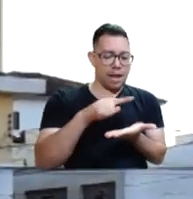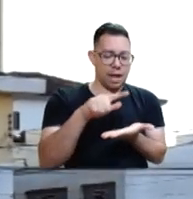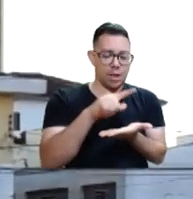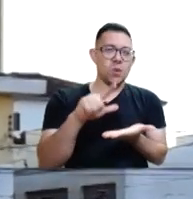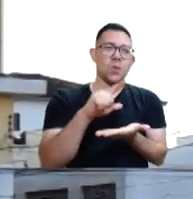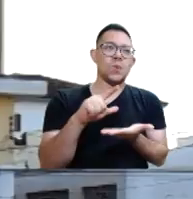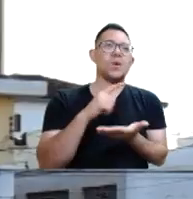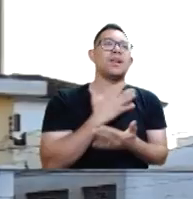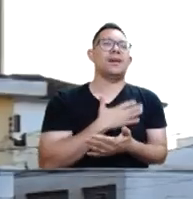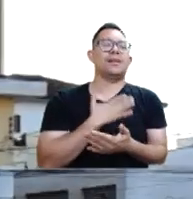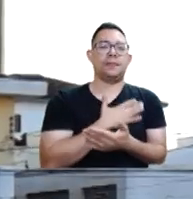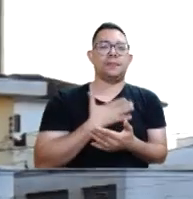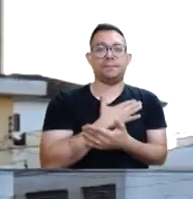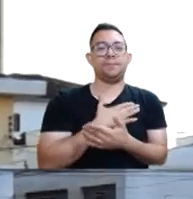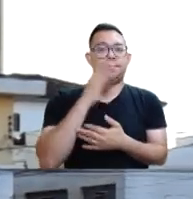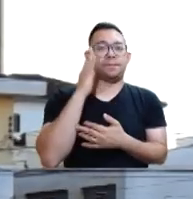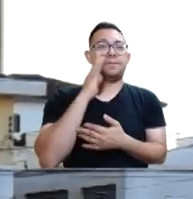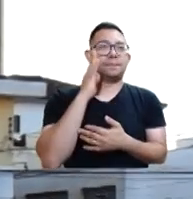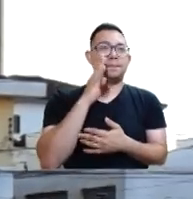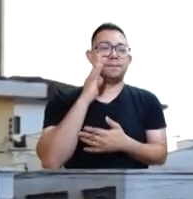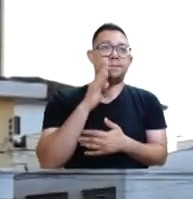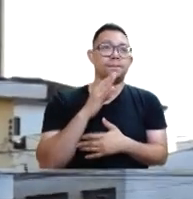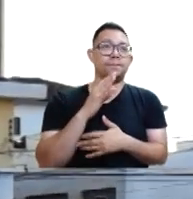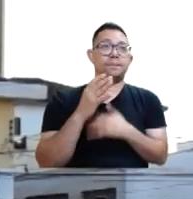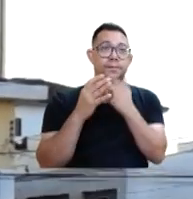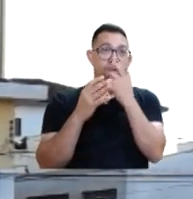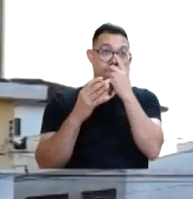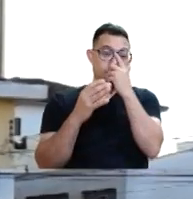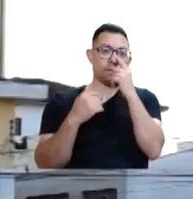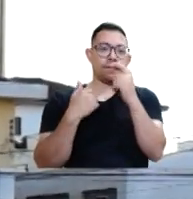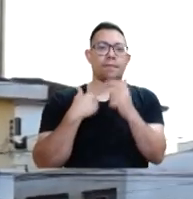gosto muito de cinema, gosto de poesia, literatura, eu gosto de tudo,